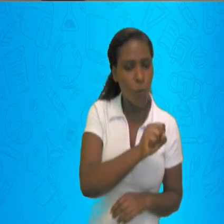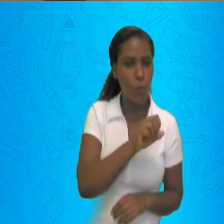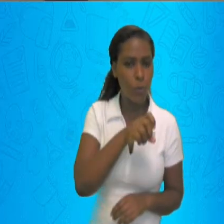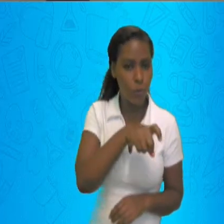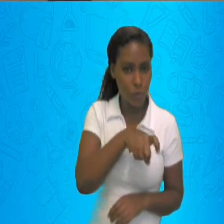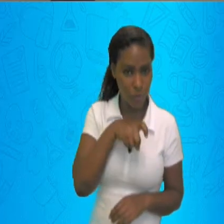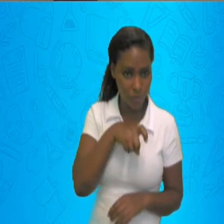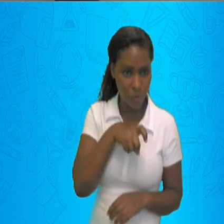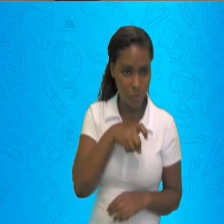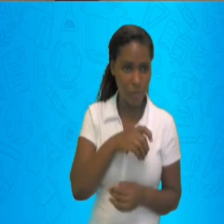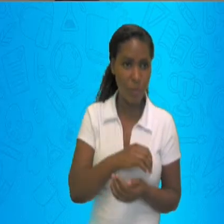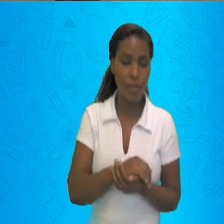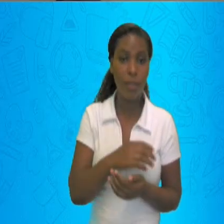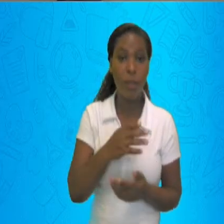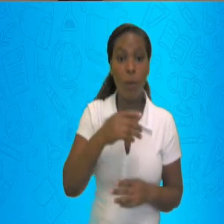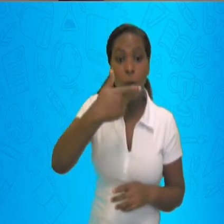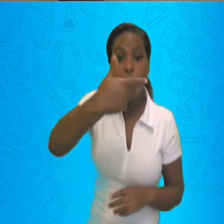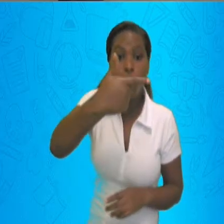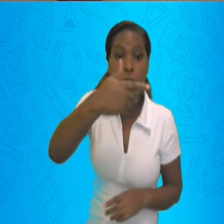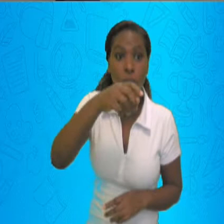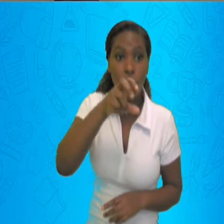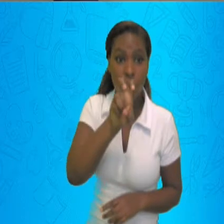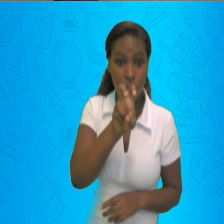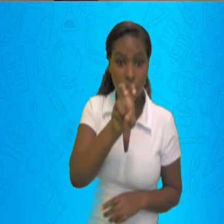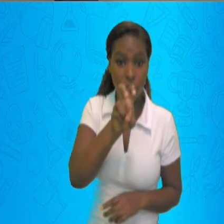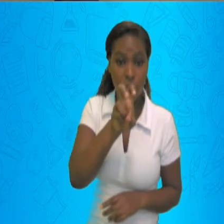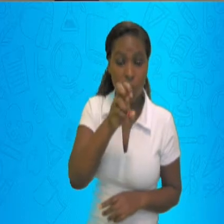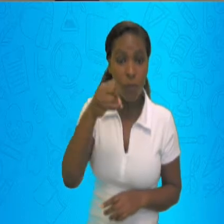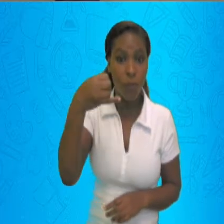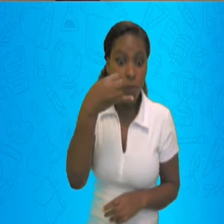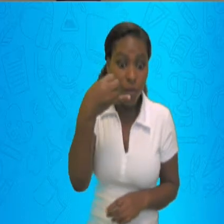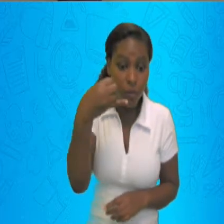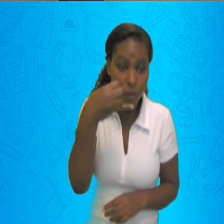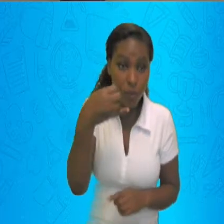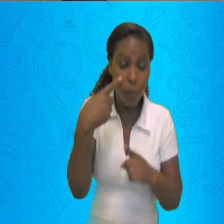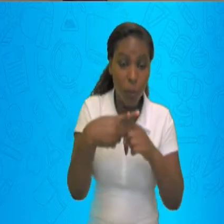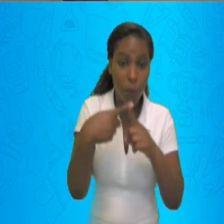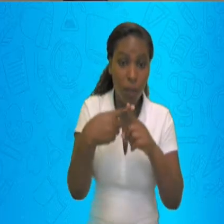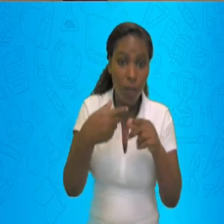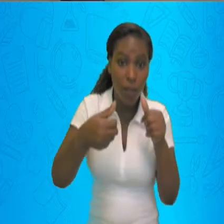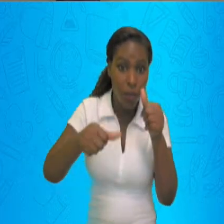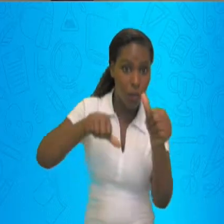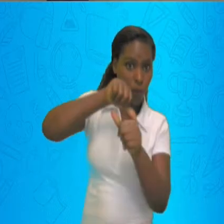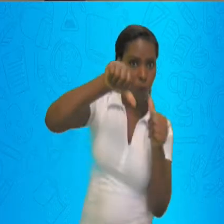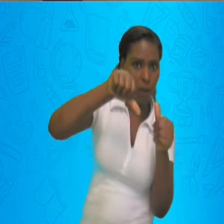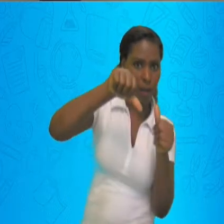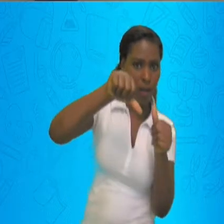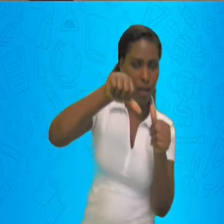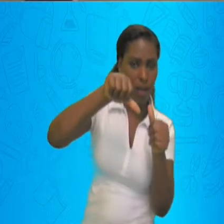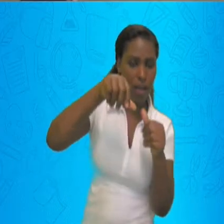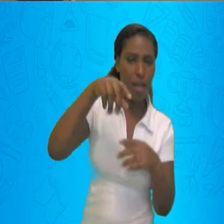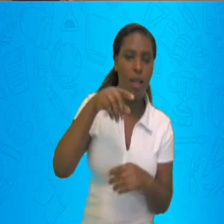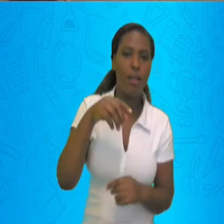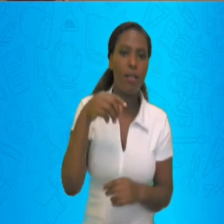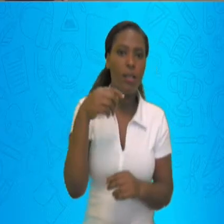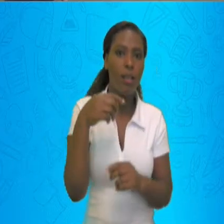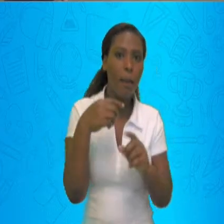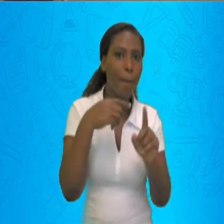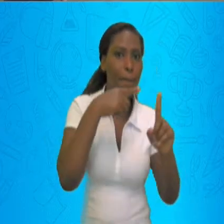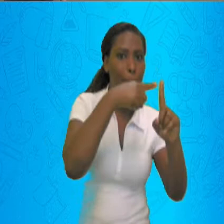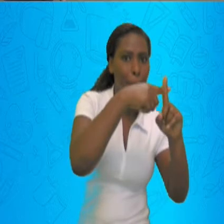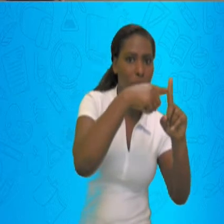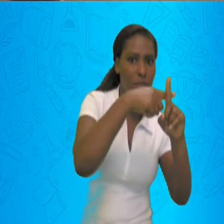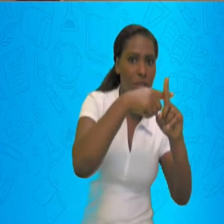Esse 25 aqui, ó, eu já vou subtrair, porque aqui é positivo e aqui é negativo. 25